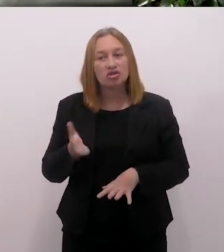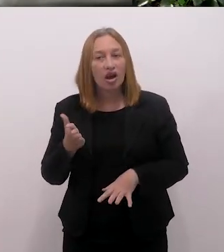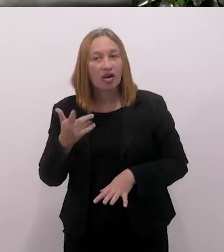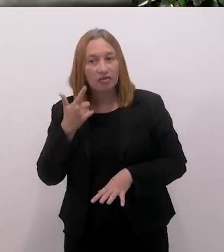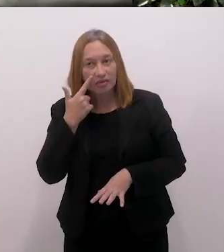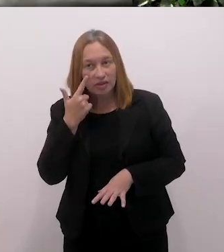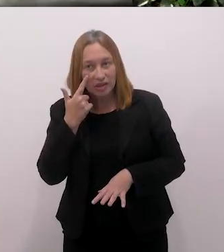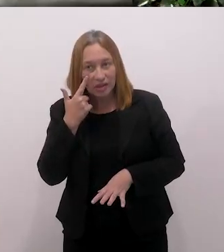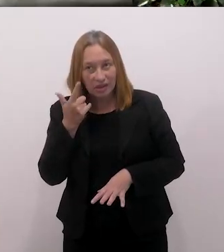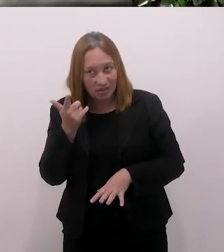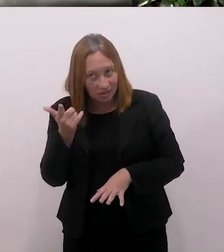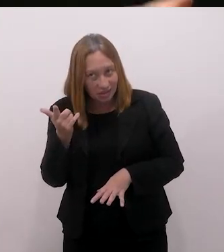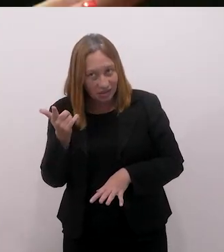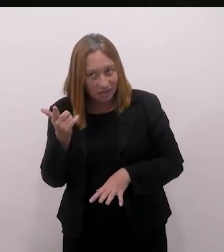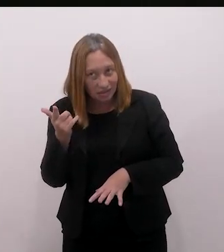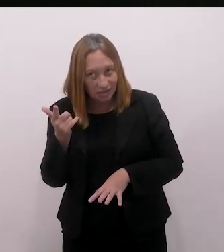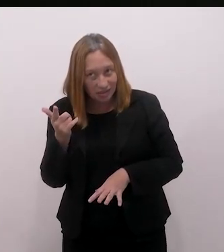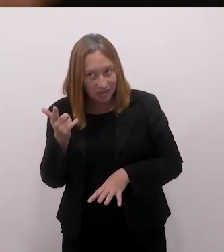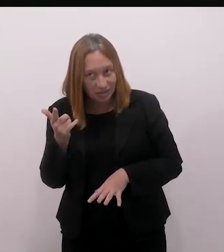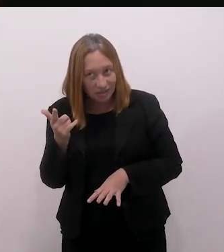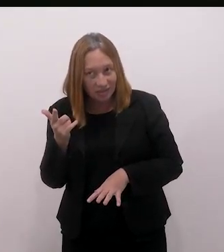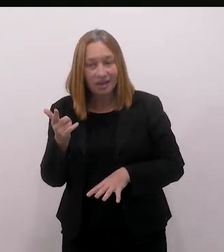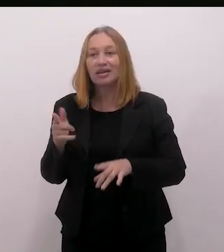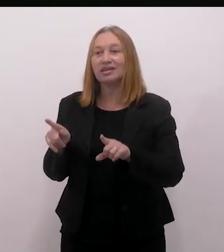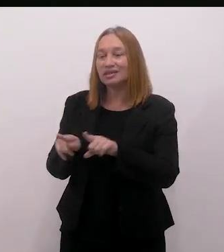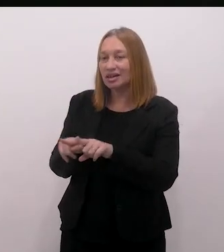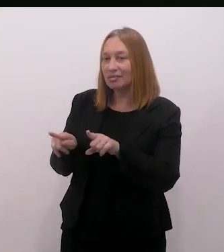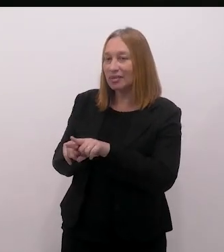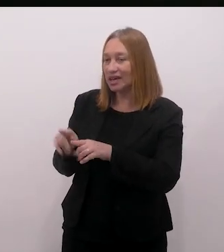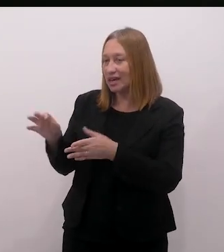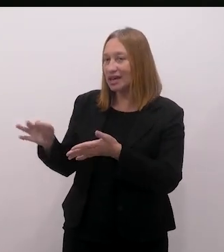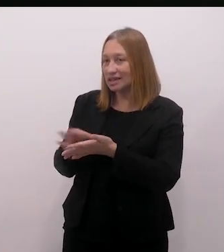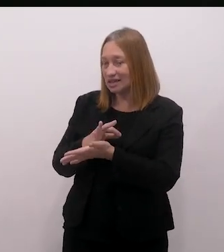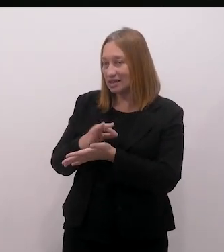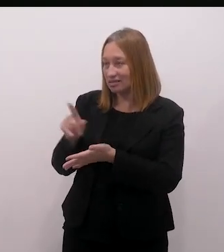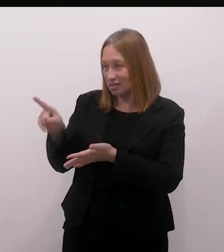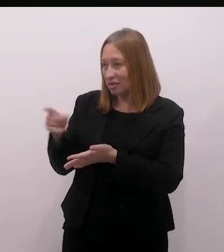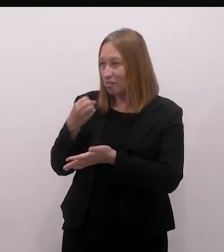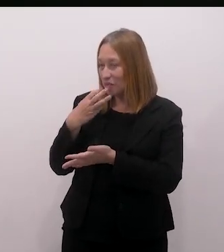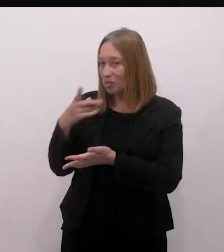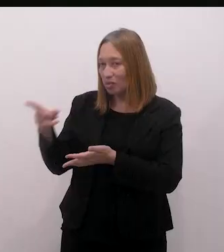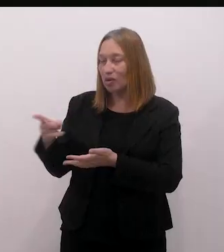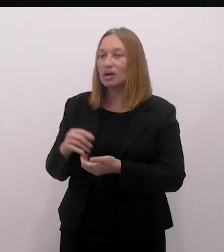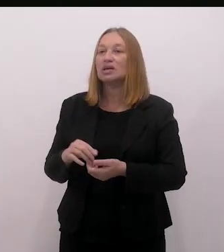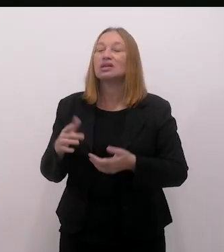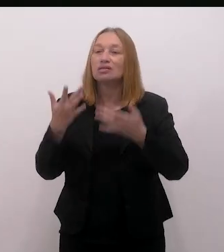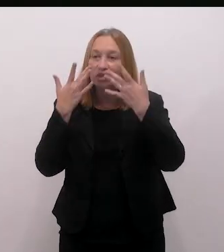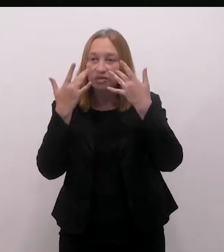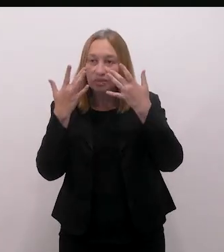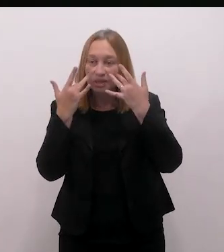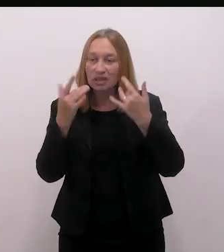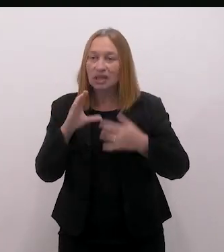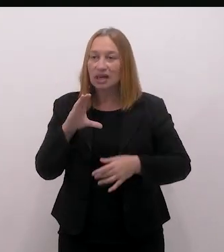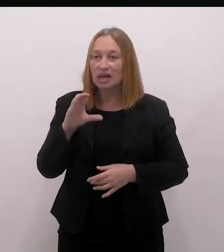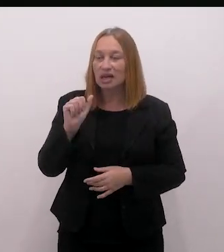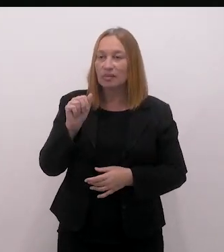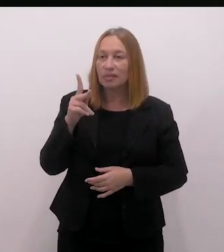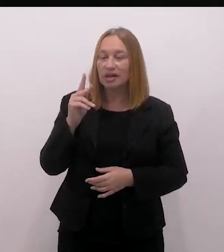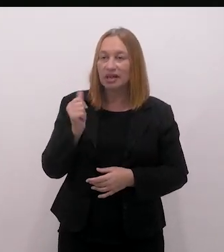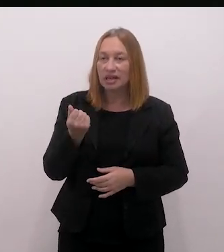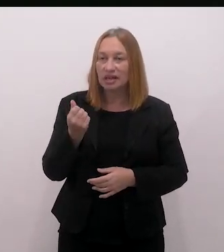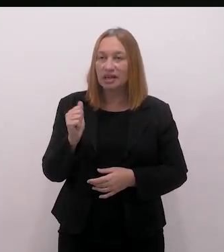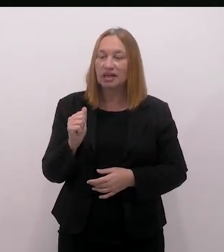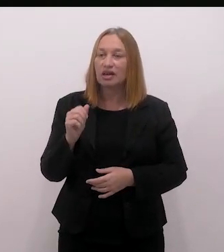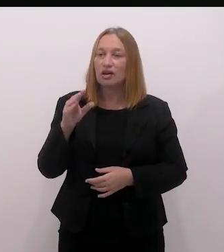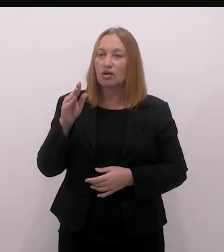vi, também vi, super recomendo assim embaixo, mas tem um espetáculo da companhia da